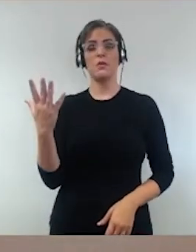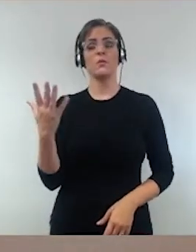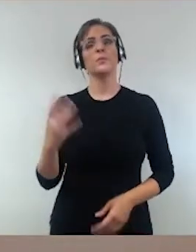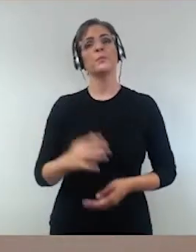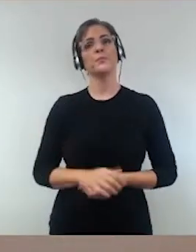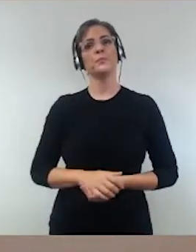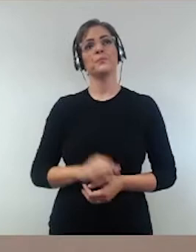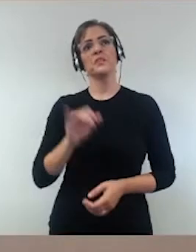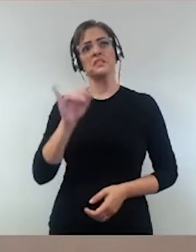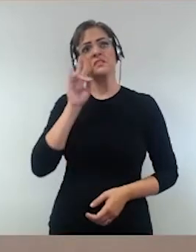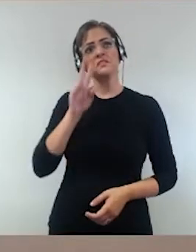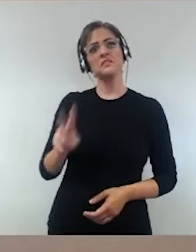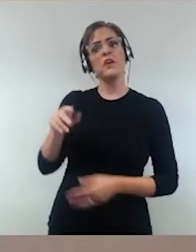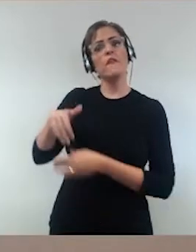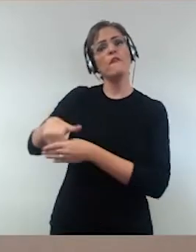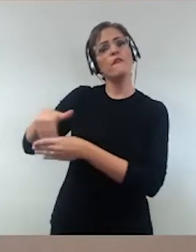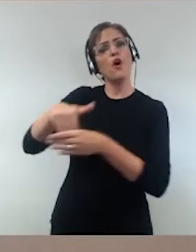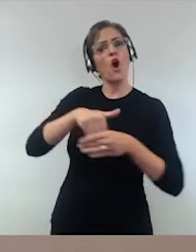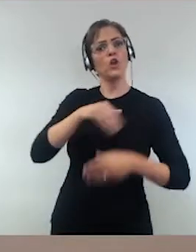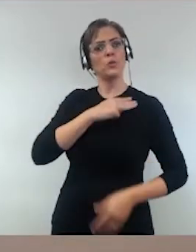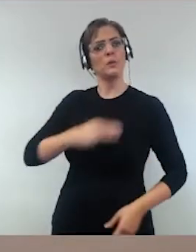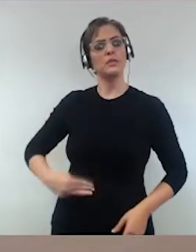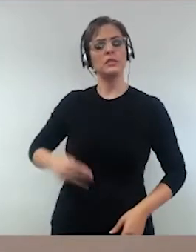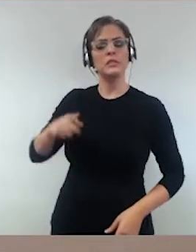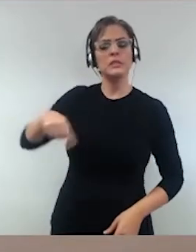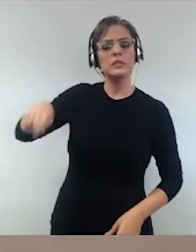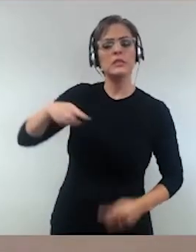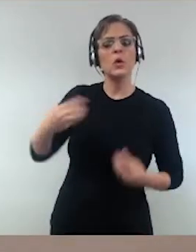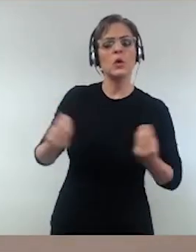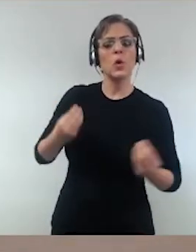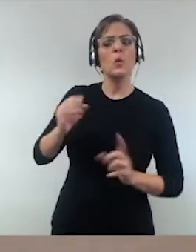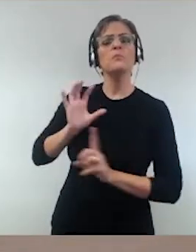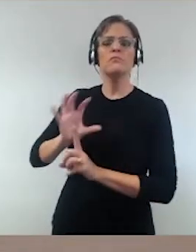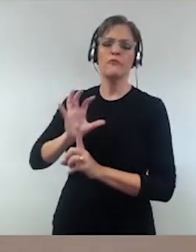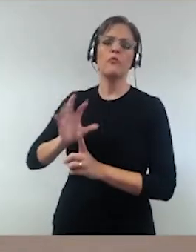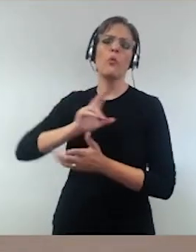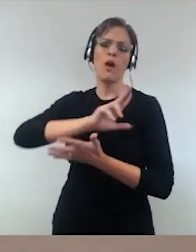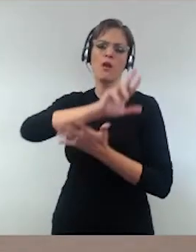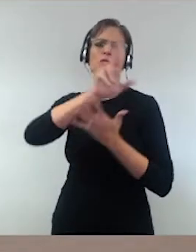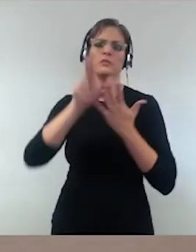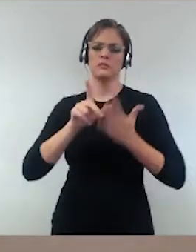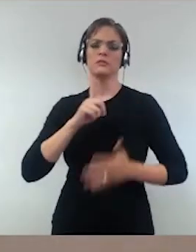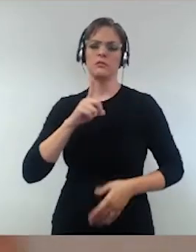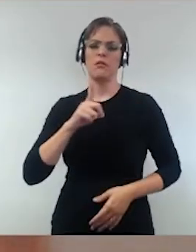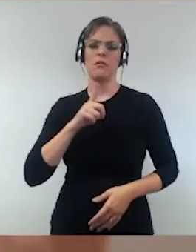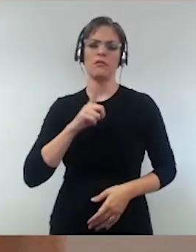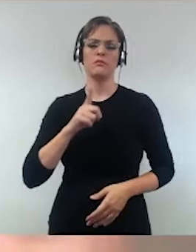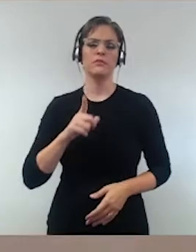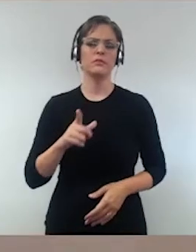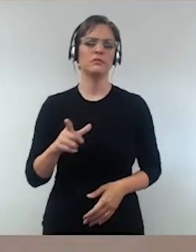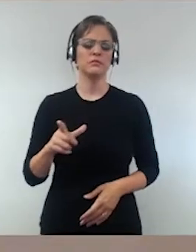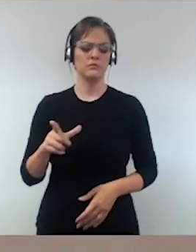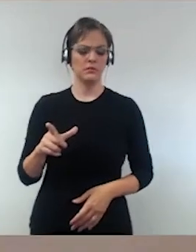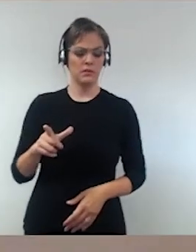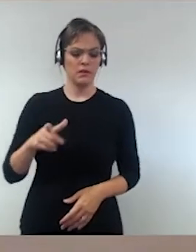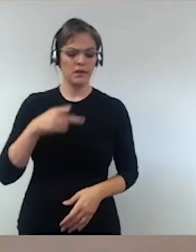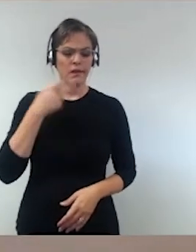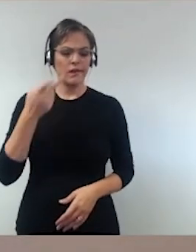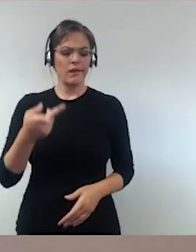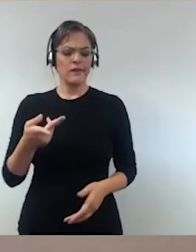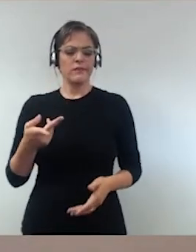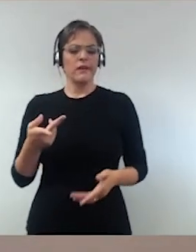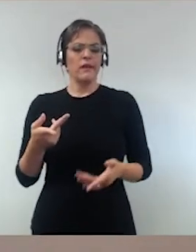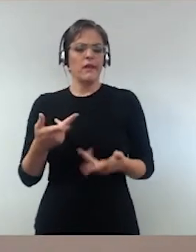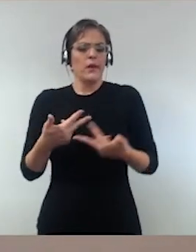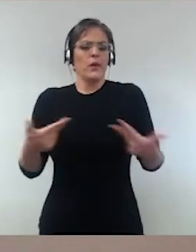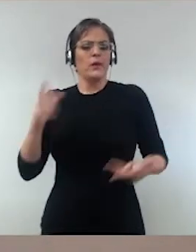gente olha os votos dos ministros, ela teve inúmeras influências, os ministros se referem a muitas decisões,